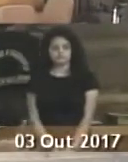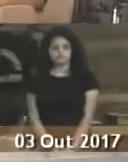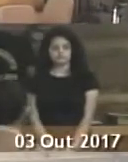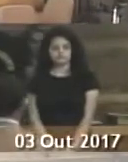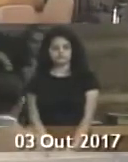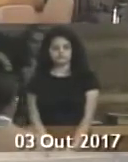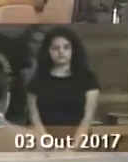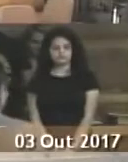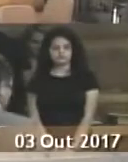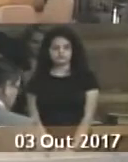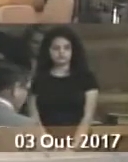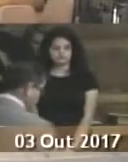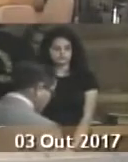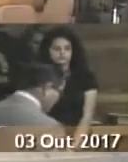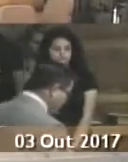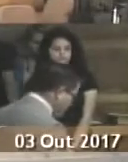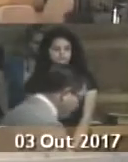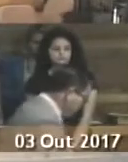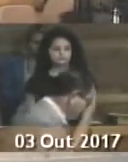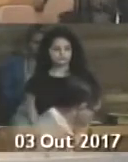Quem falta votar?